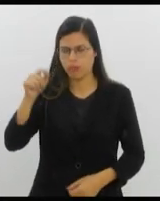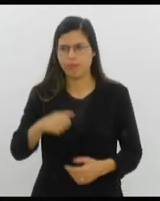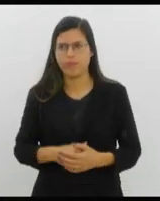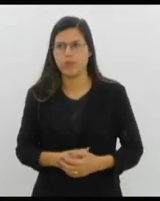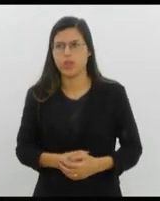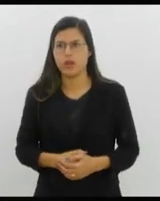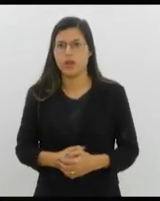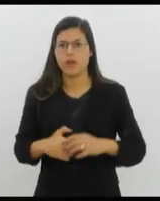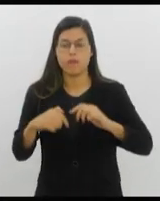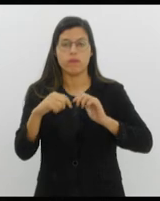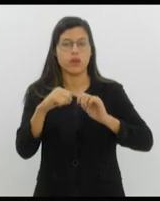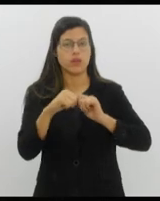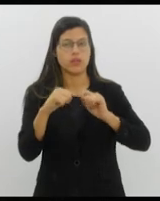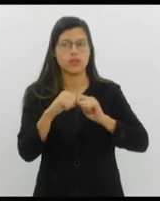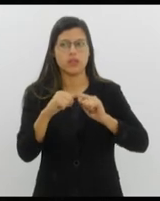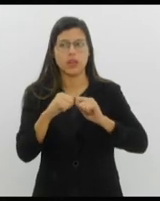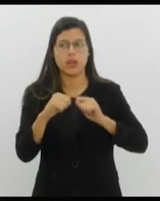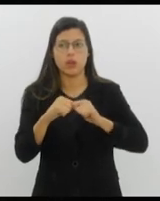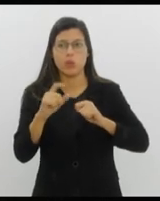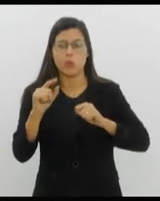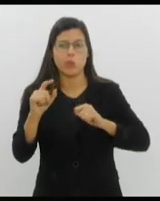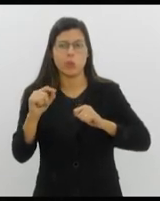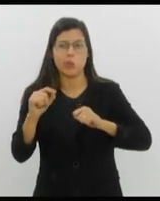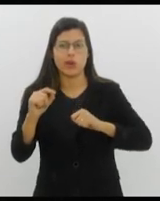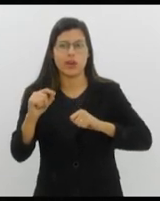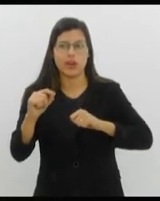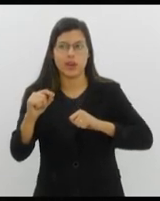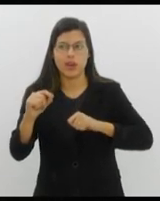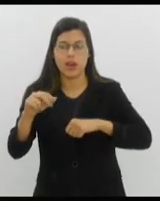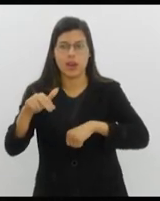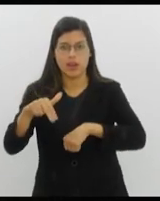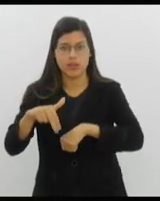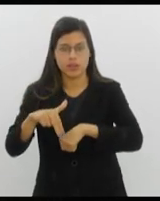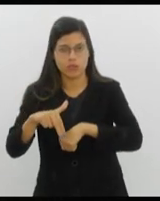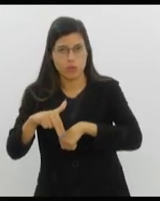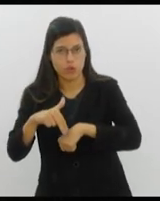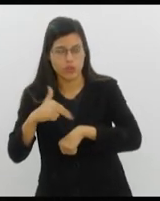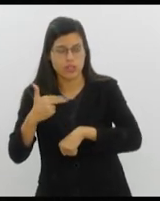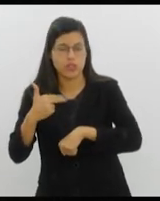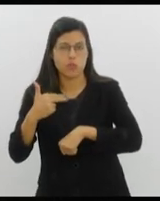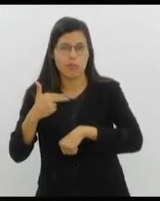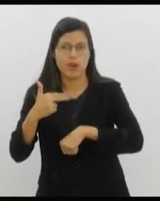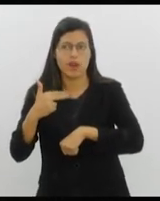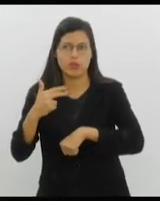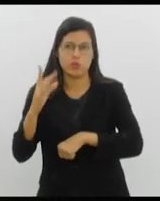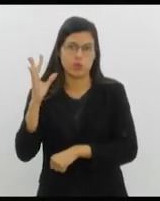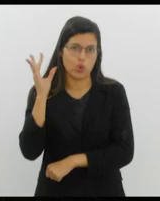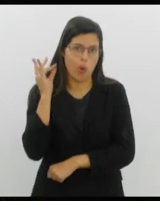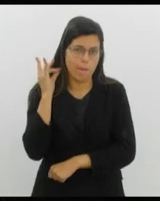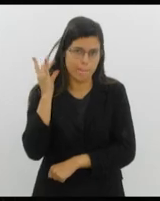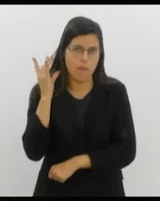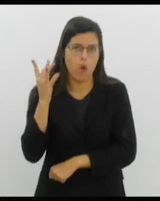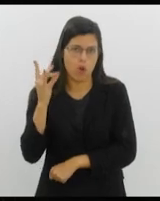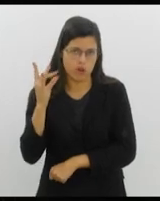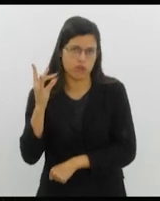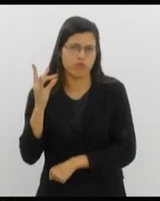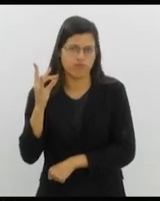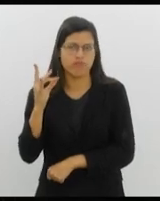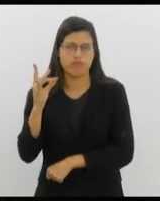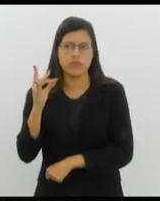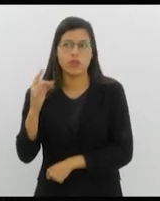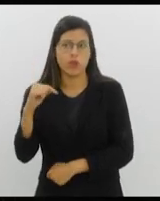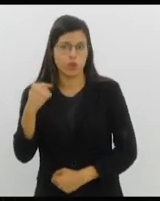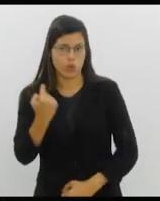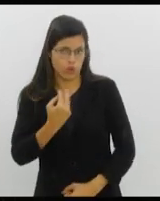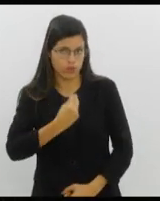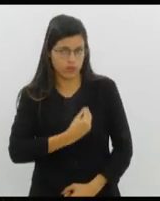vem realizando procedimentos hormonais e de dessexualização. A gente está vivendo,